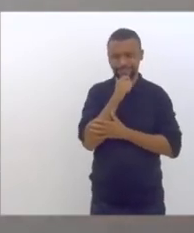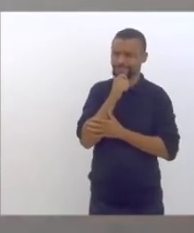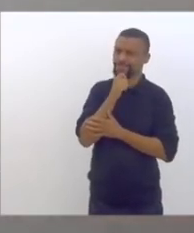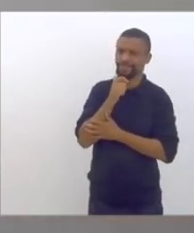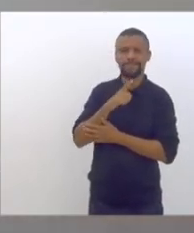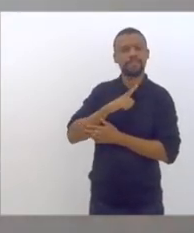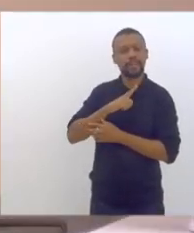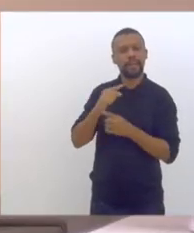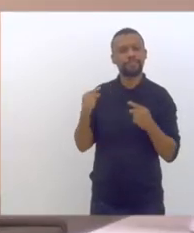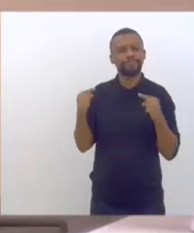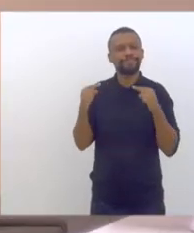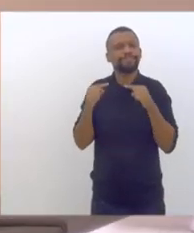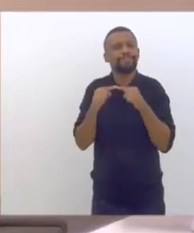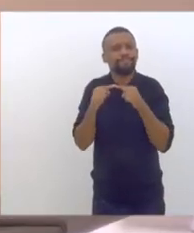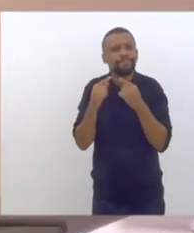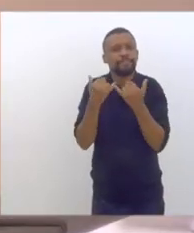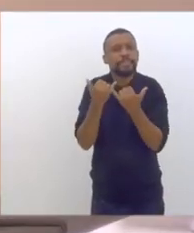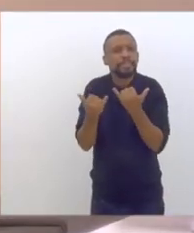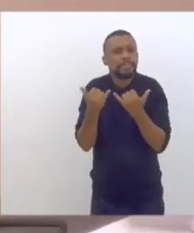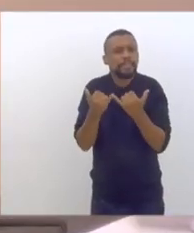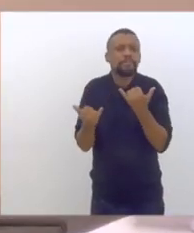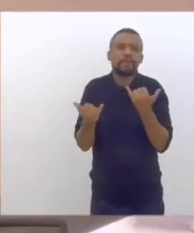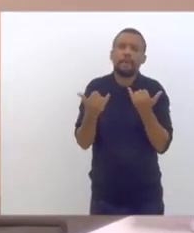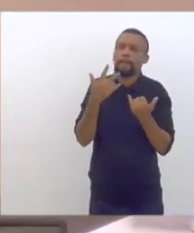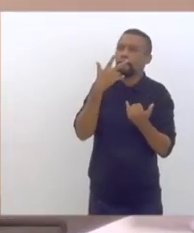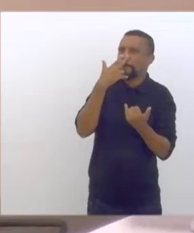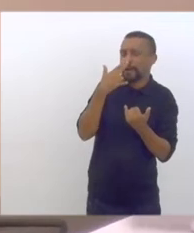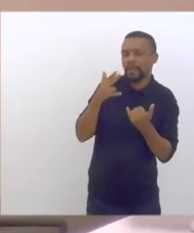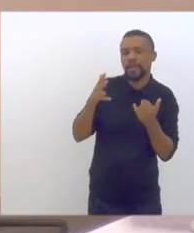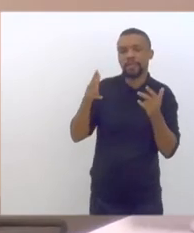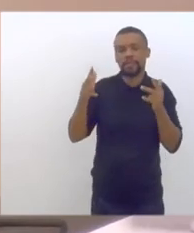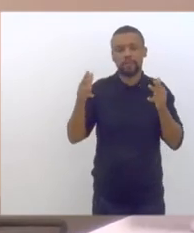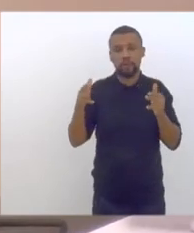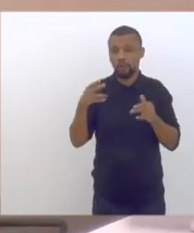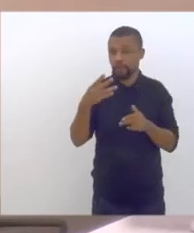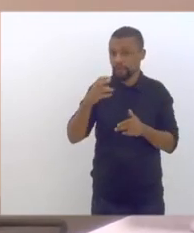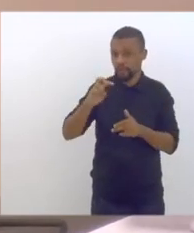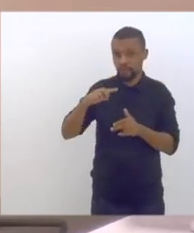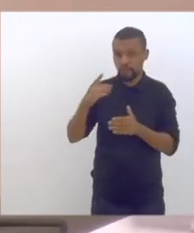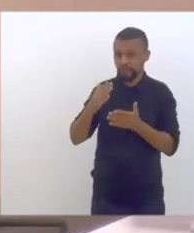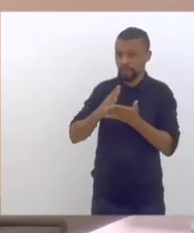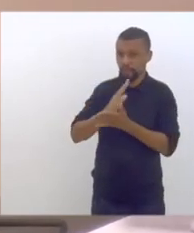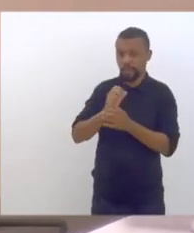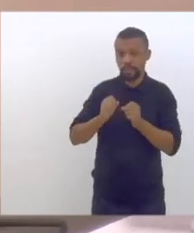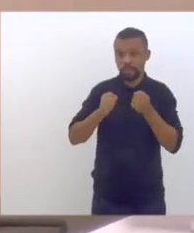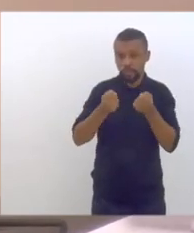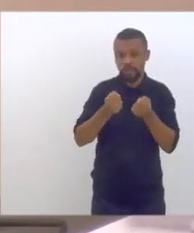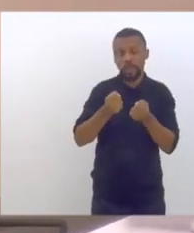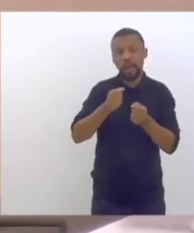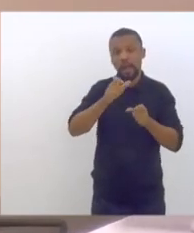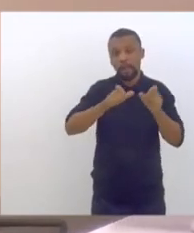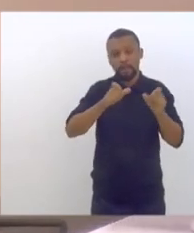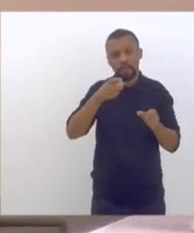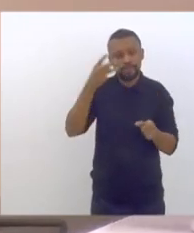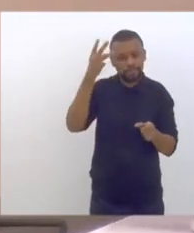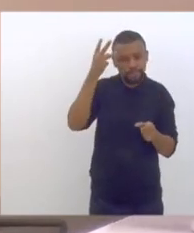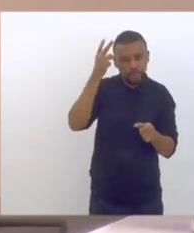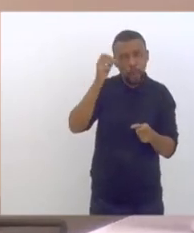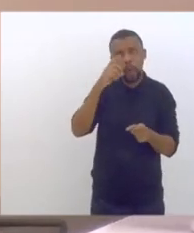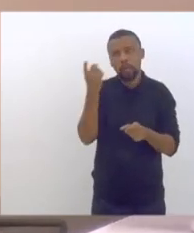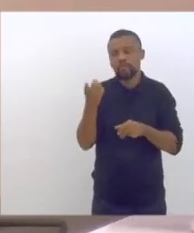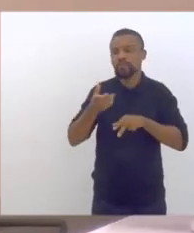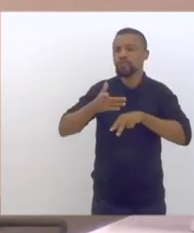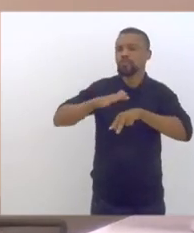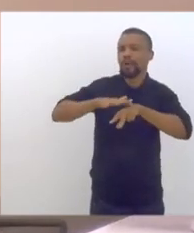Valdete antes o 45 que acabamos de aprovar segura a pessoa portadora de transtorno mental ou de doença